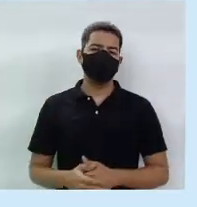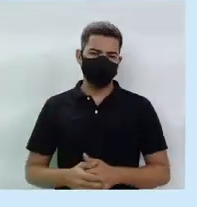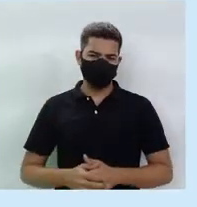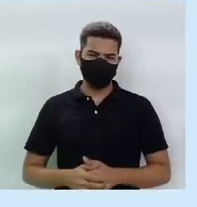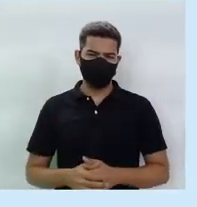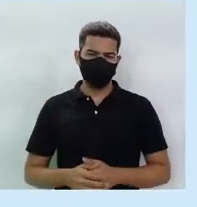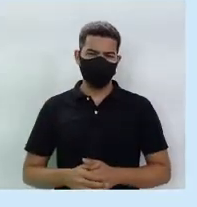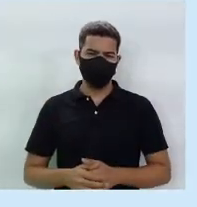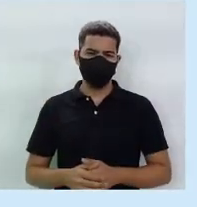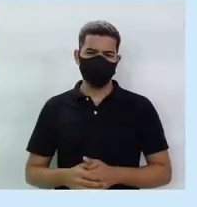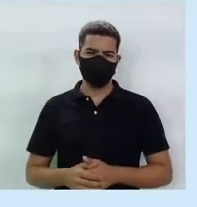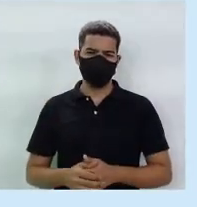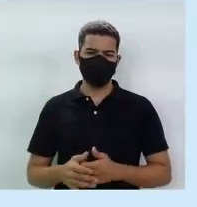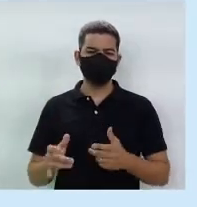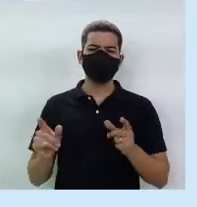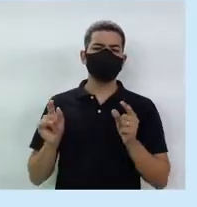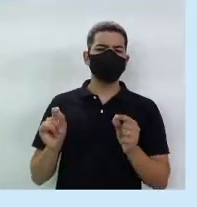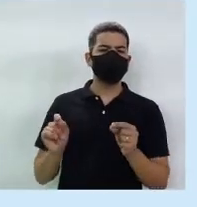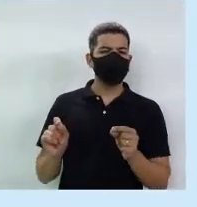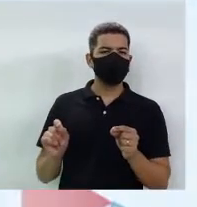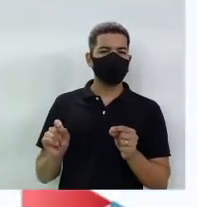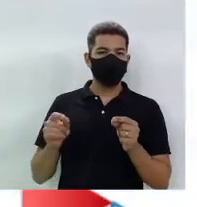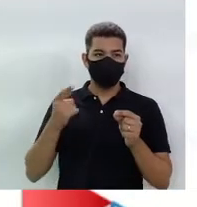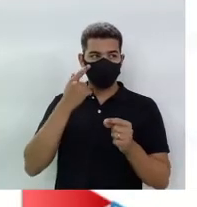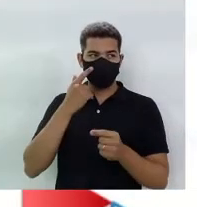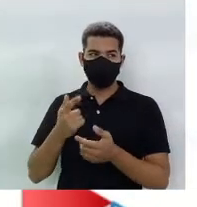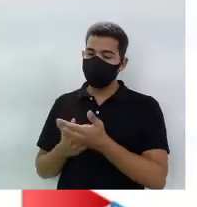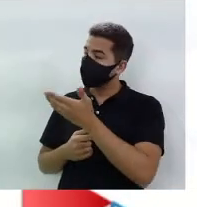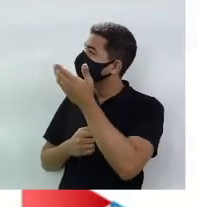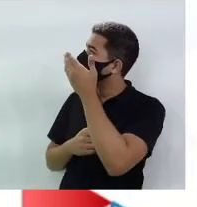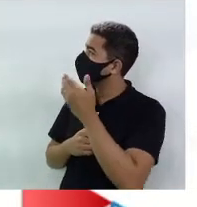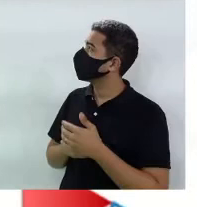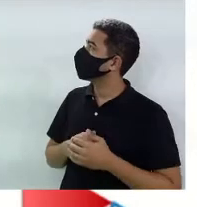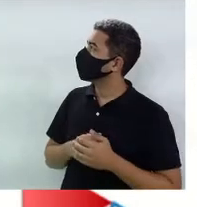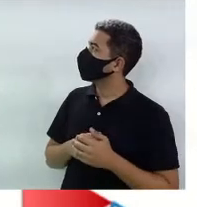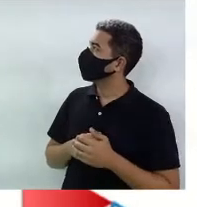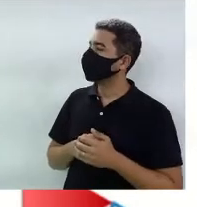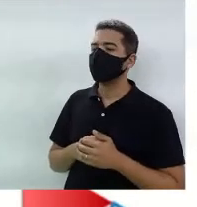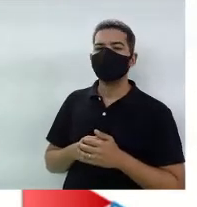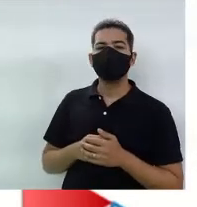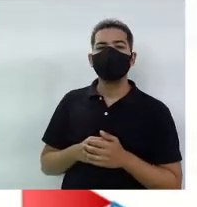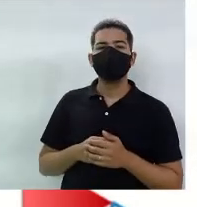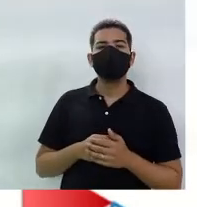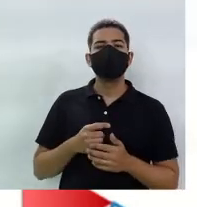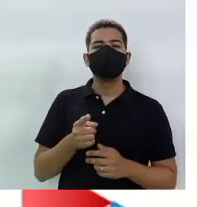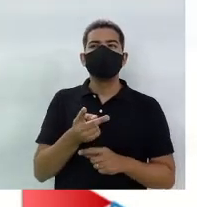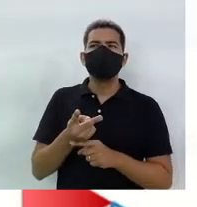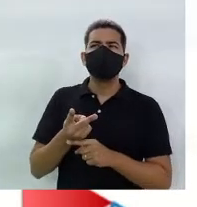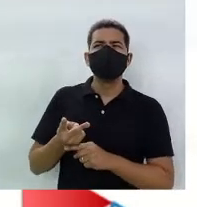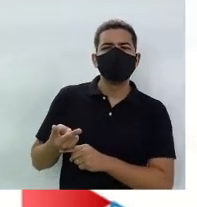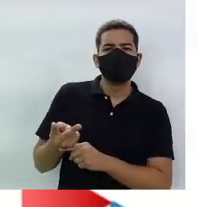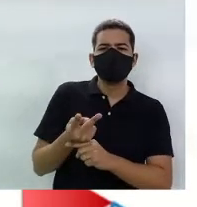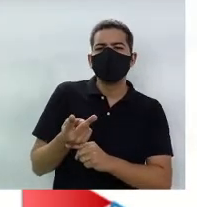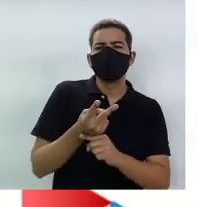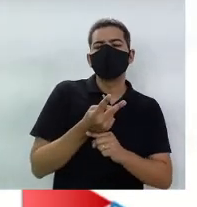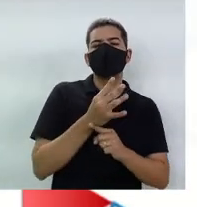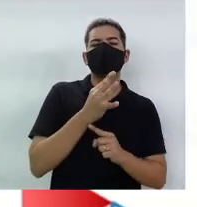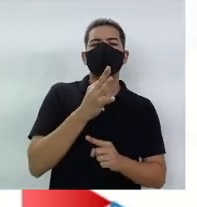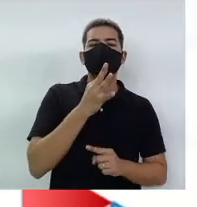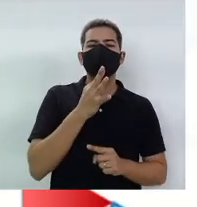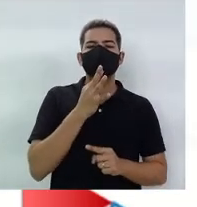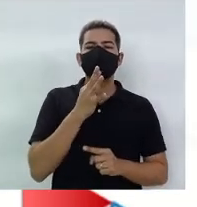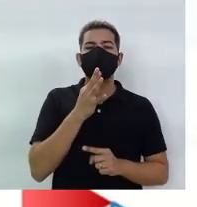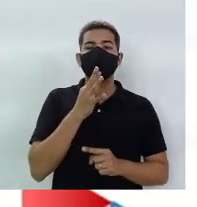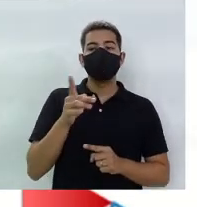um pequeno pensamento. Vamos acompanhar? Na tela nós temos, na procura de conhecimentos, o